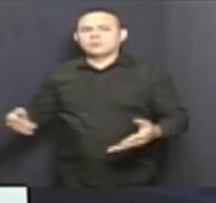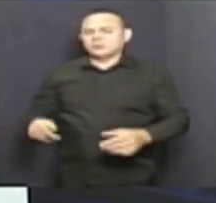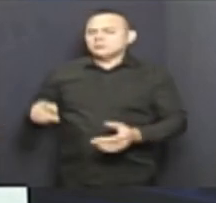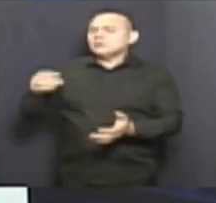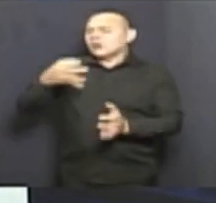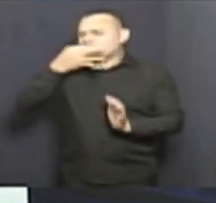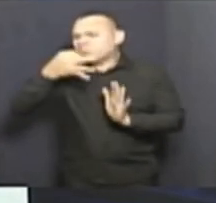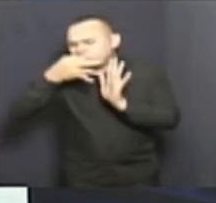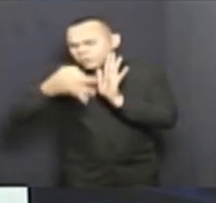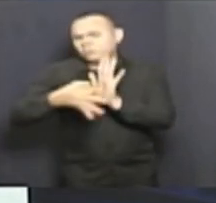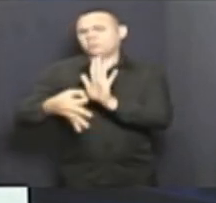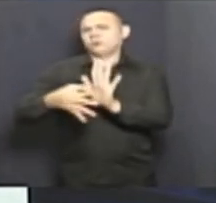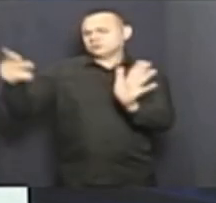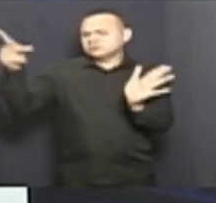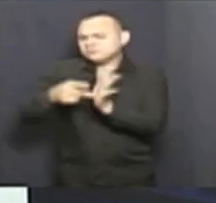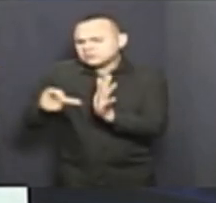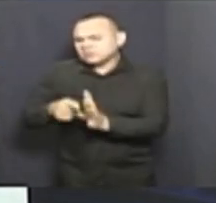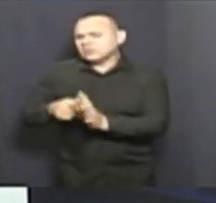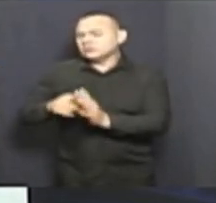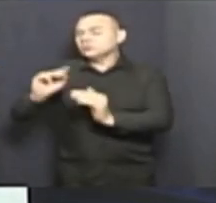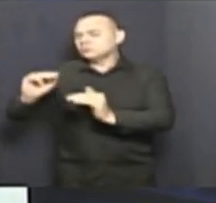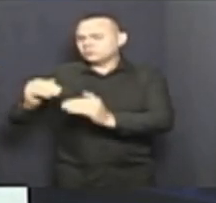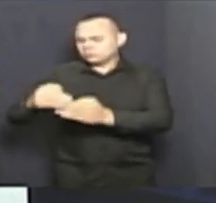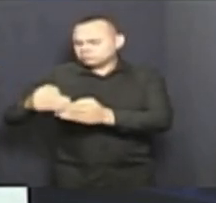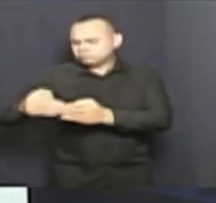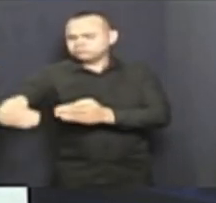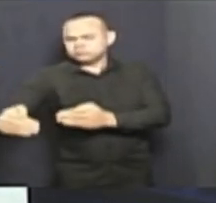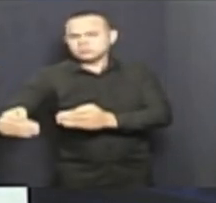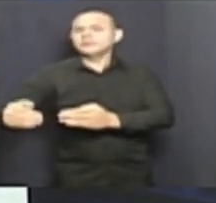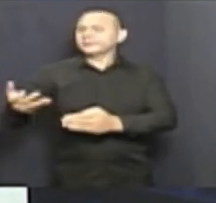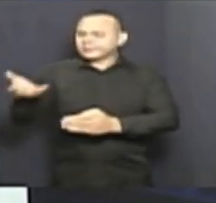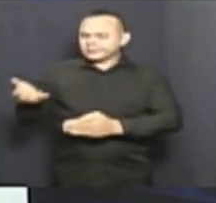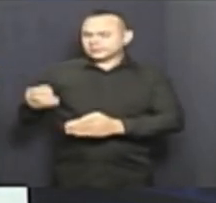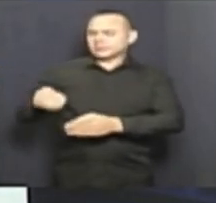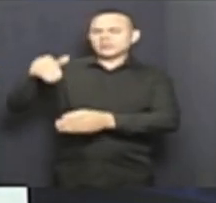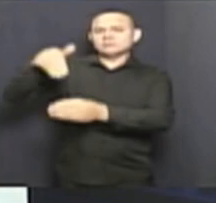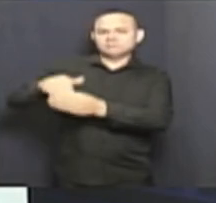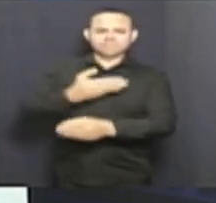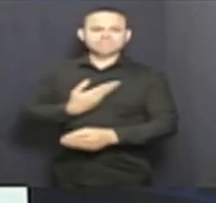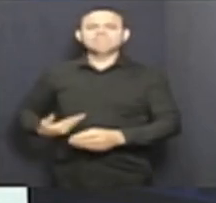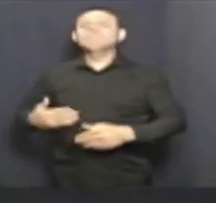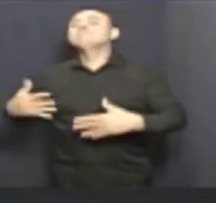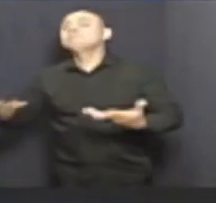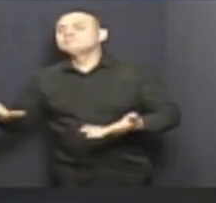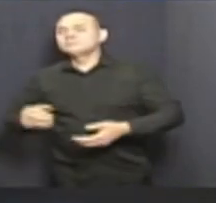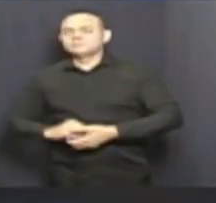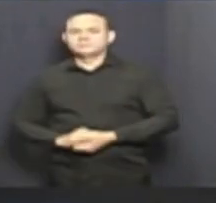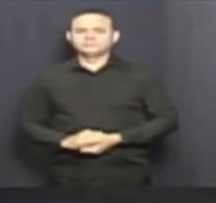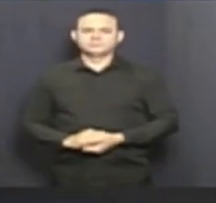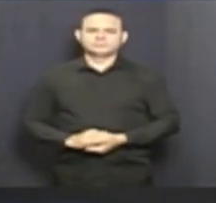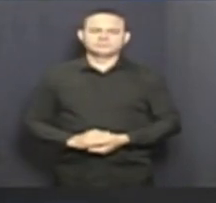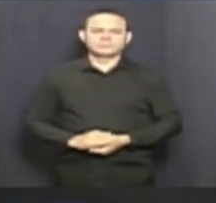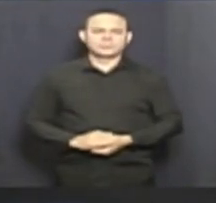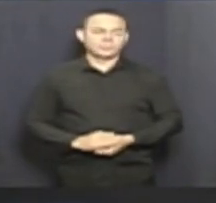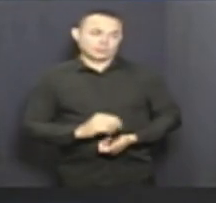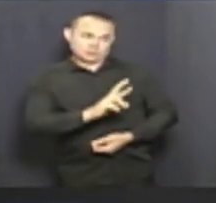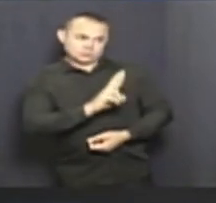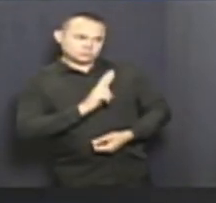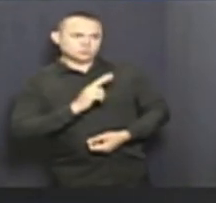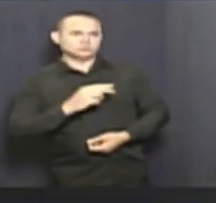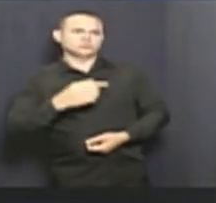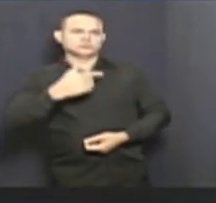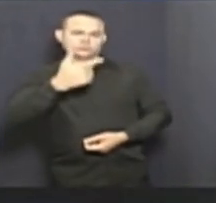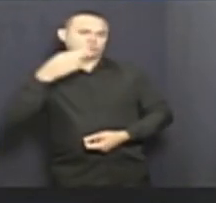proposta o próximo período aí que o candidato que governará o estado mato grosso 12 minutos mas a resposta